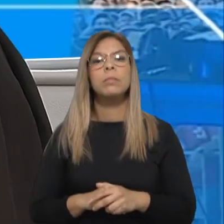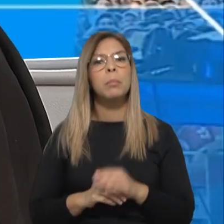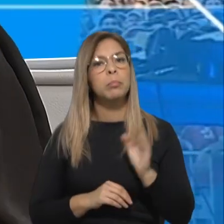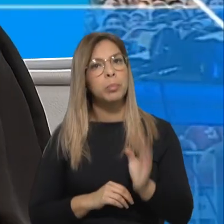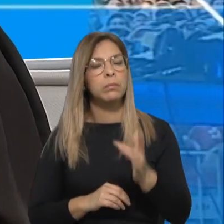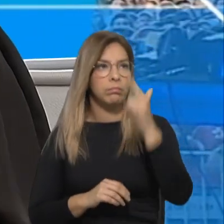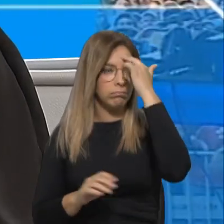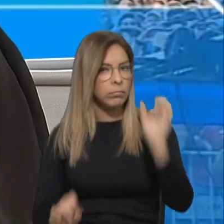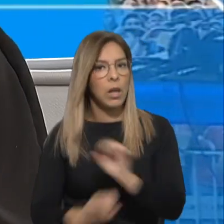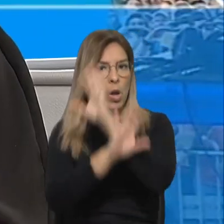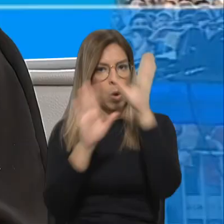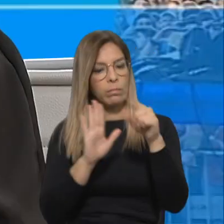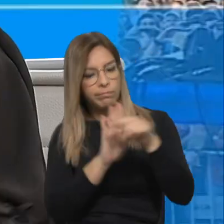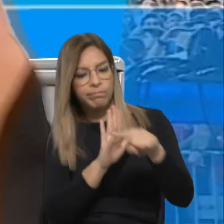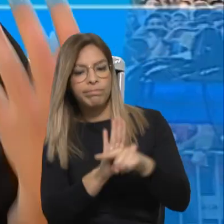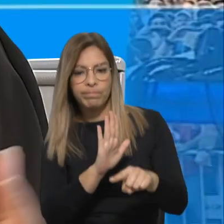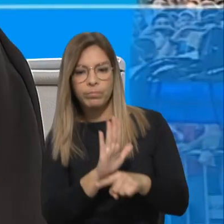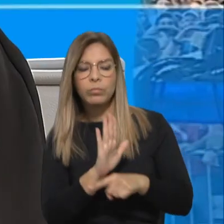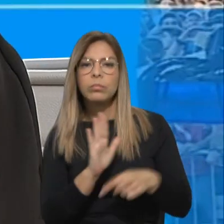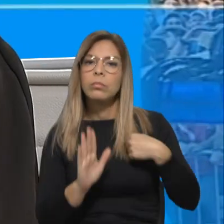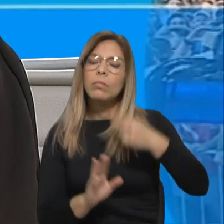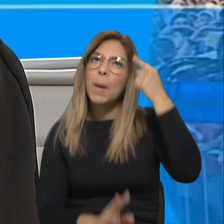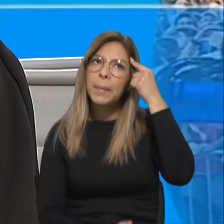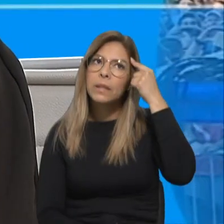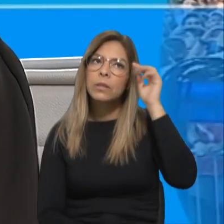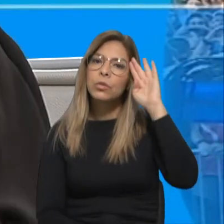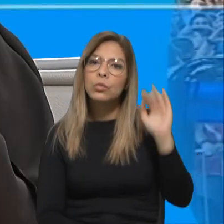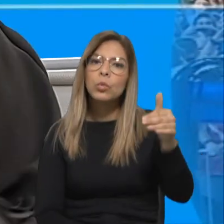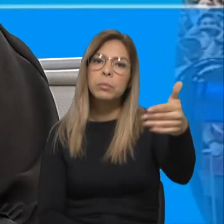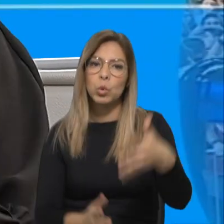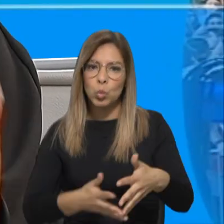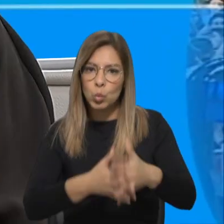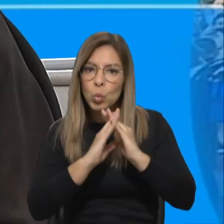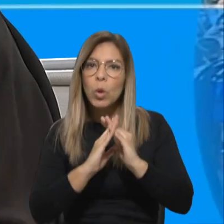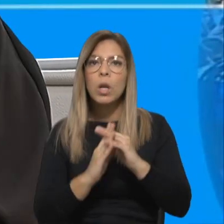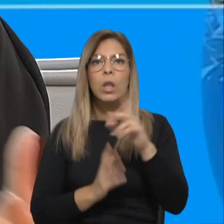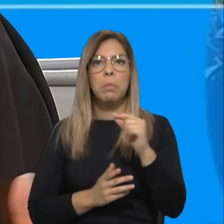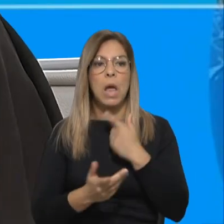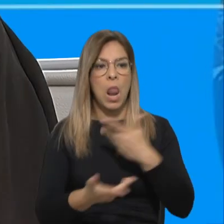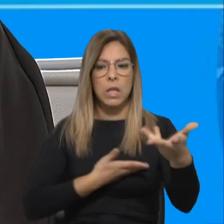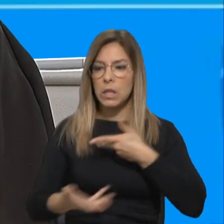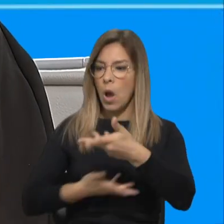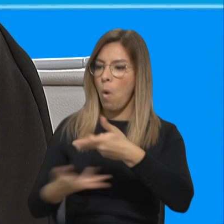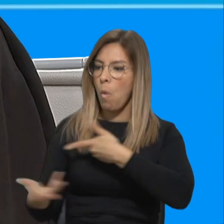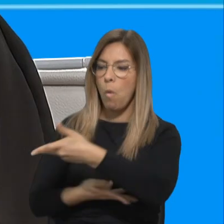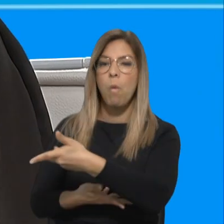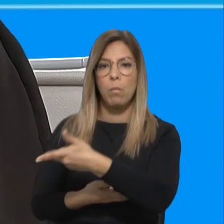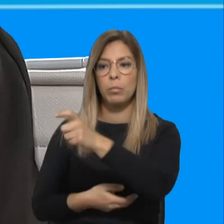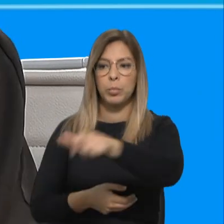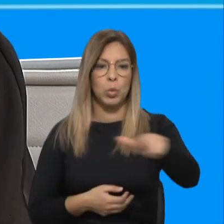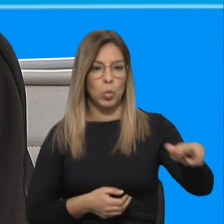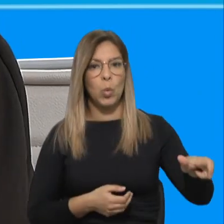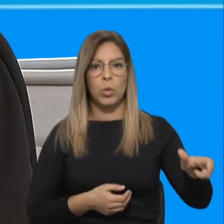Exatamente. Portanto, é nesta perspectiva de pensar as próprias estruturas e a relação entre as várias pessoas e